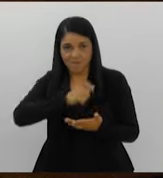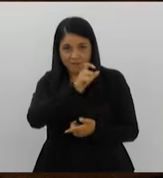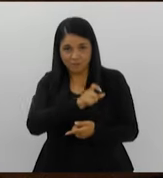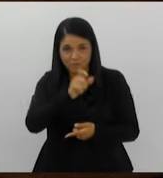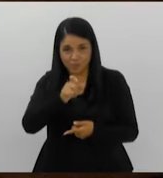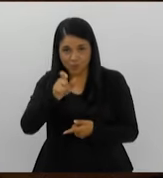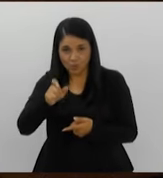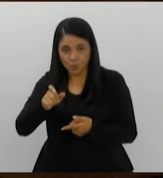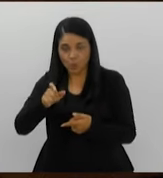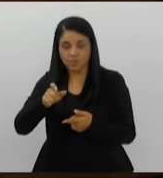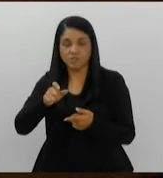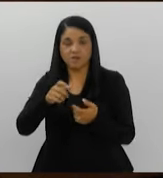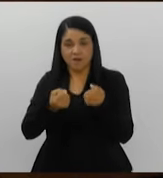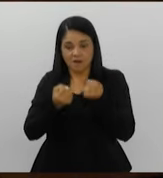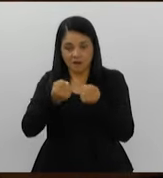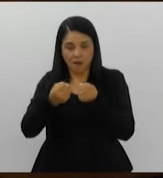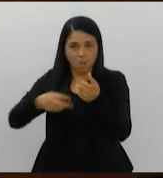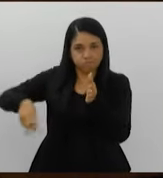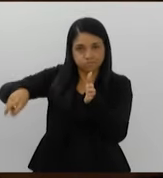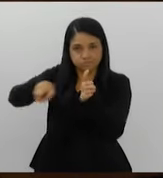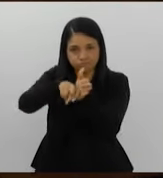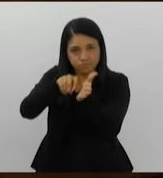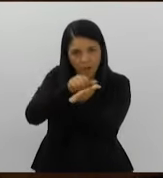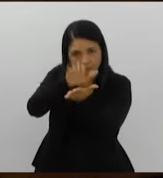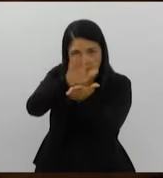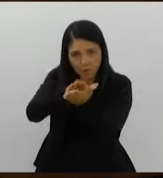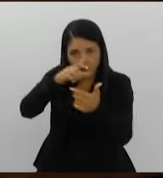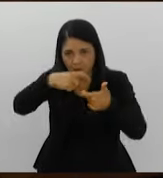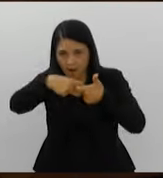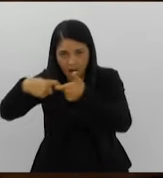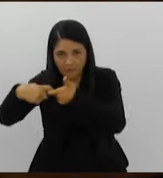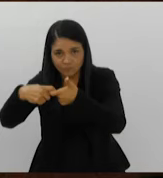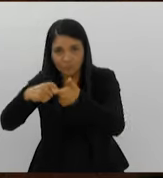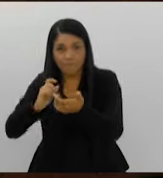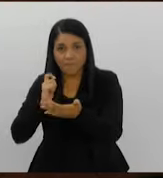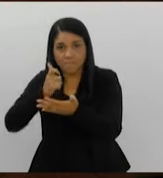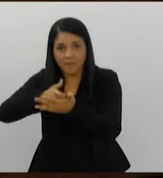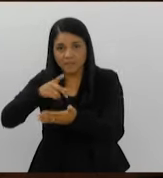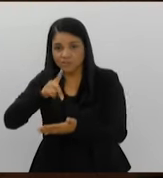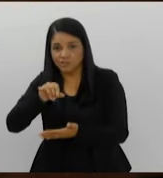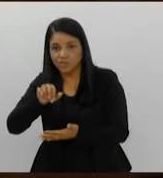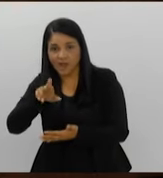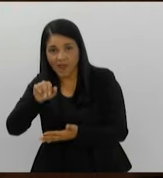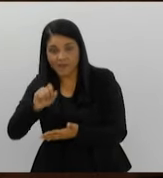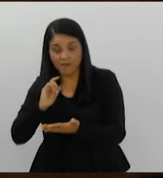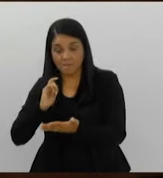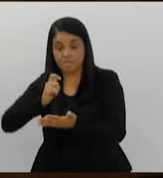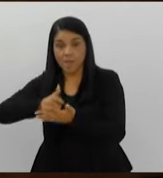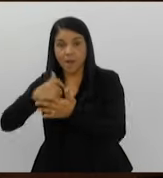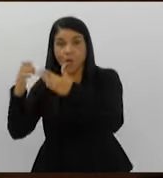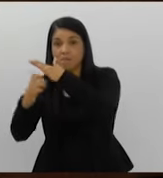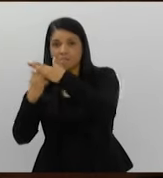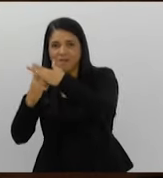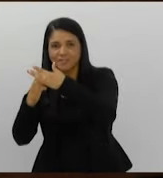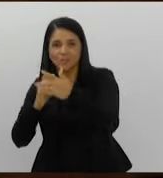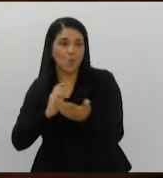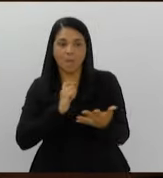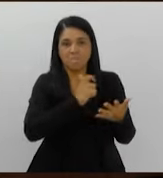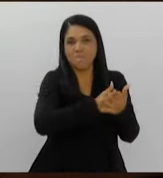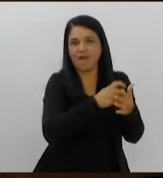que têm o seu carro preso, deputado Alain, rebocado, pagam diárias, é paga à empresa, não é paga ao